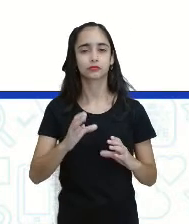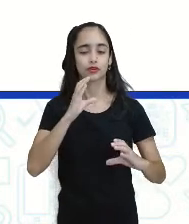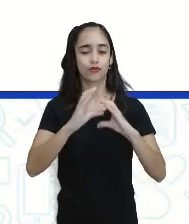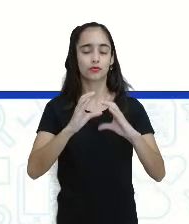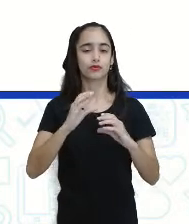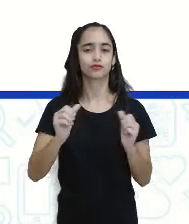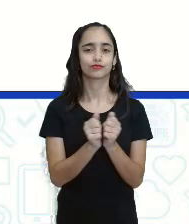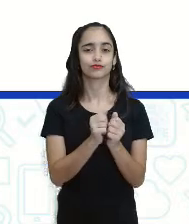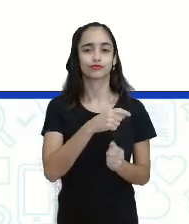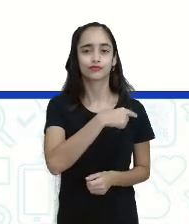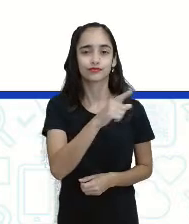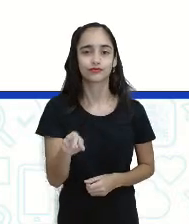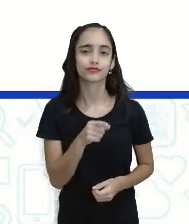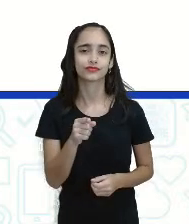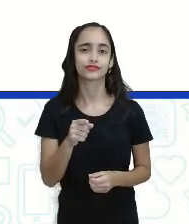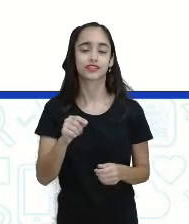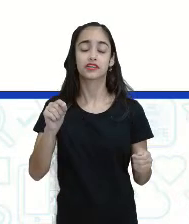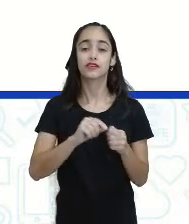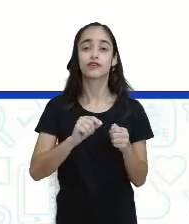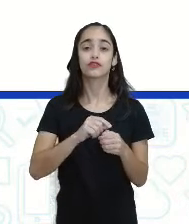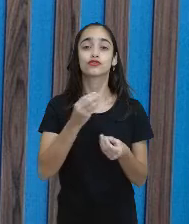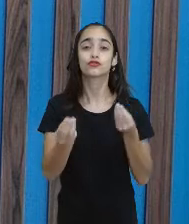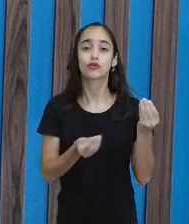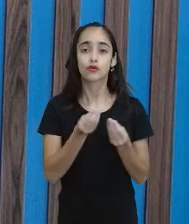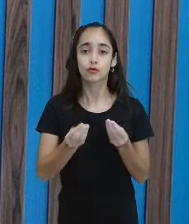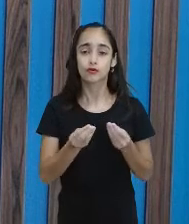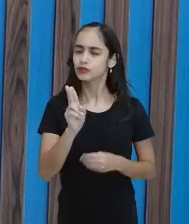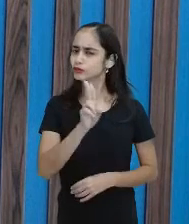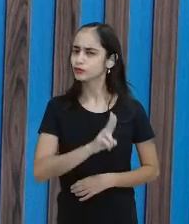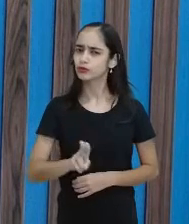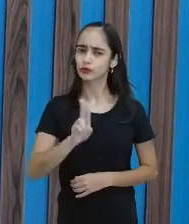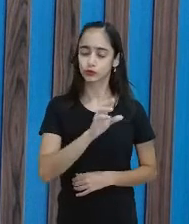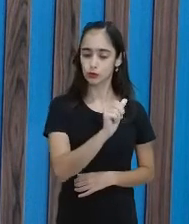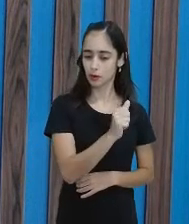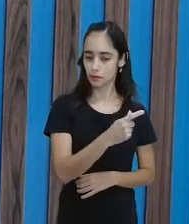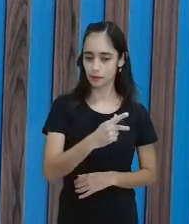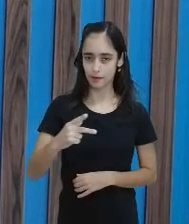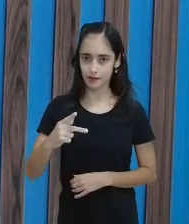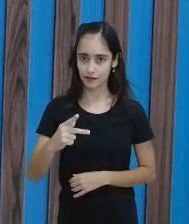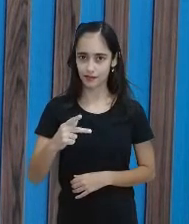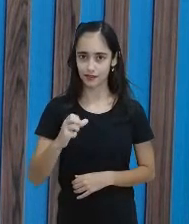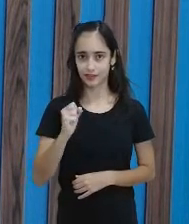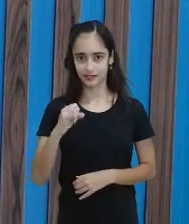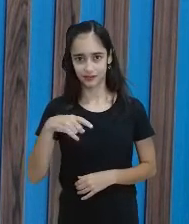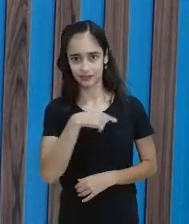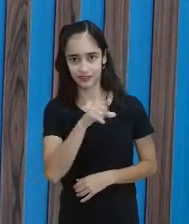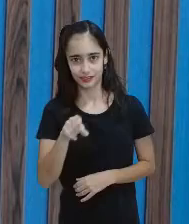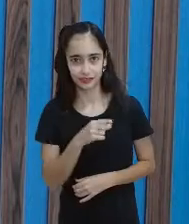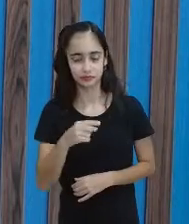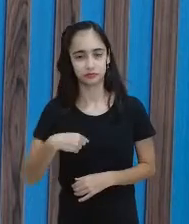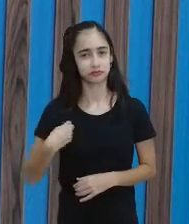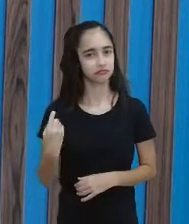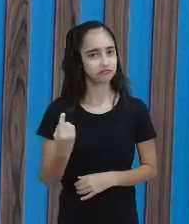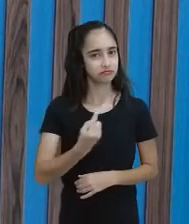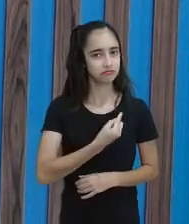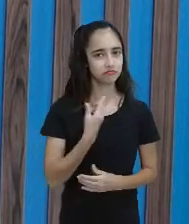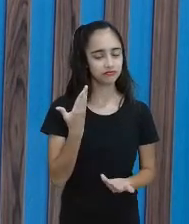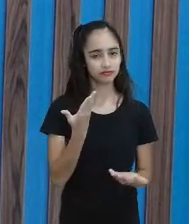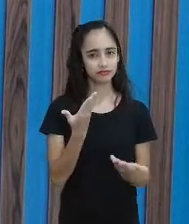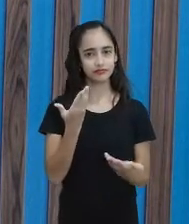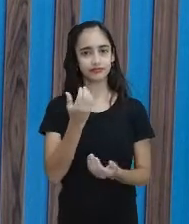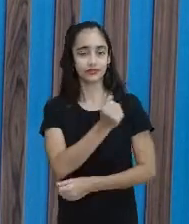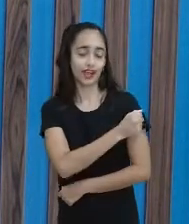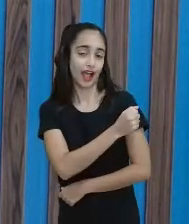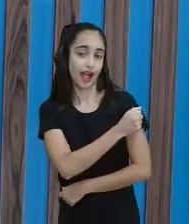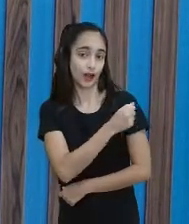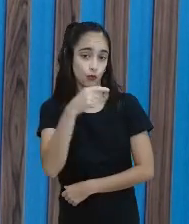feita através do nosso aplicativo do Educa Recife. Então, se você é nosso ou nossa estudante da rede,